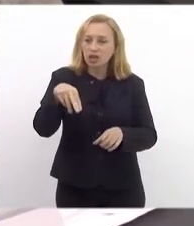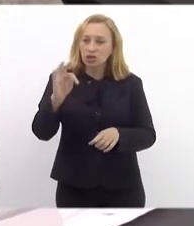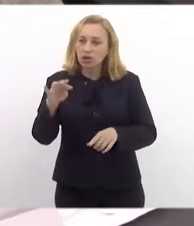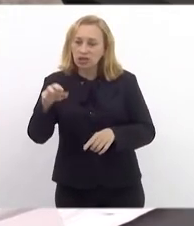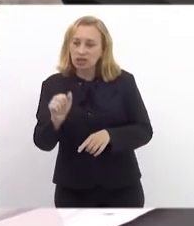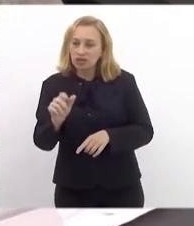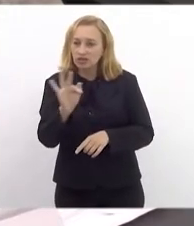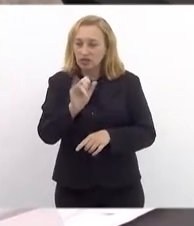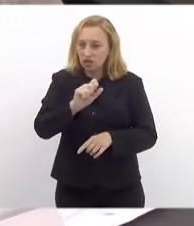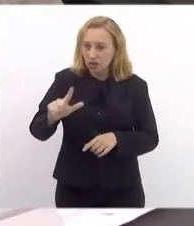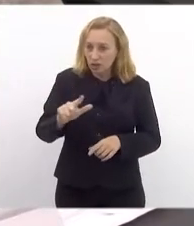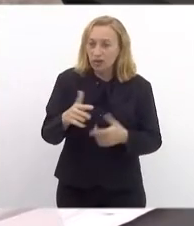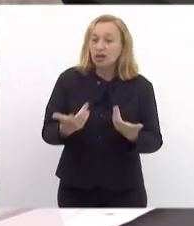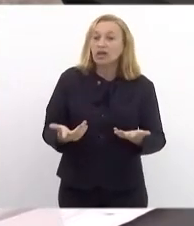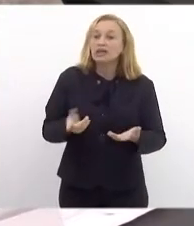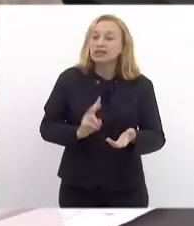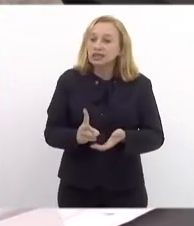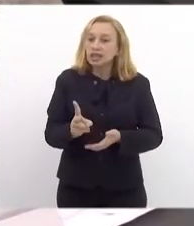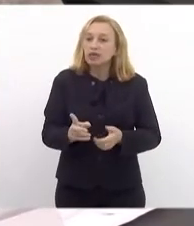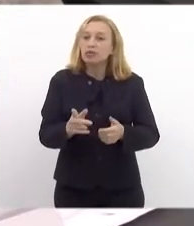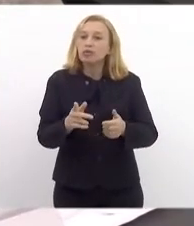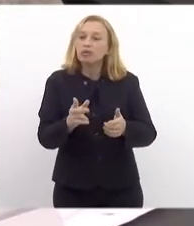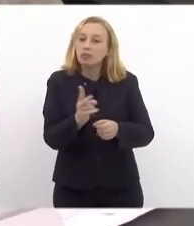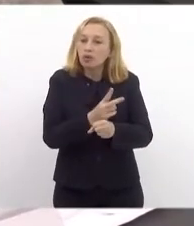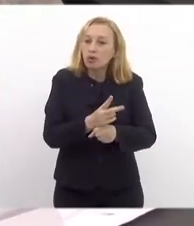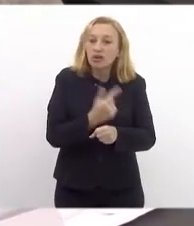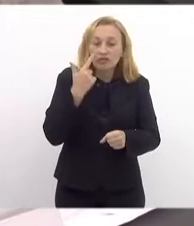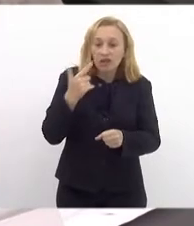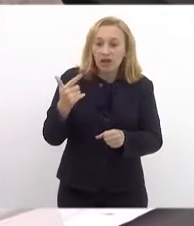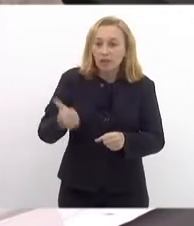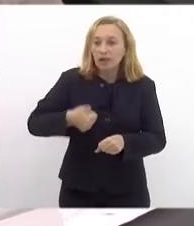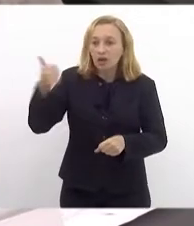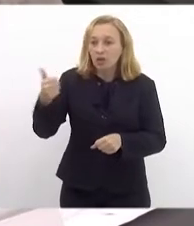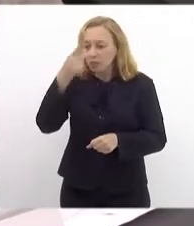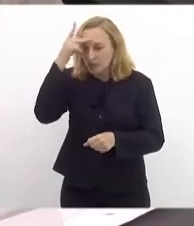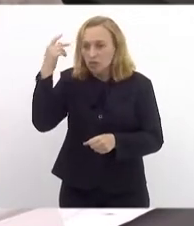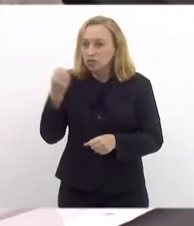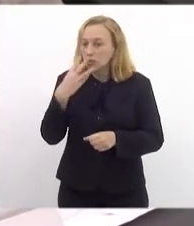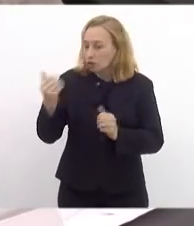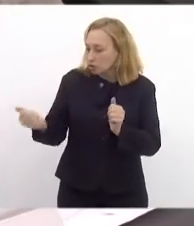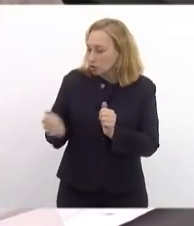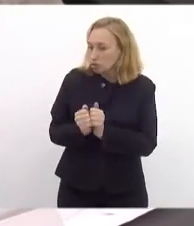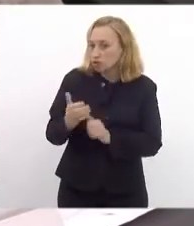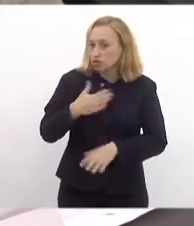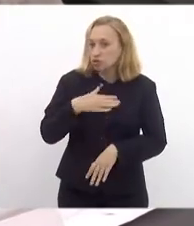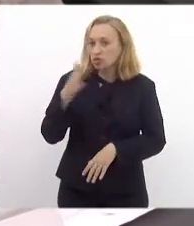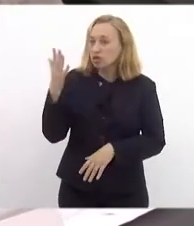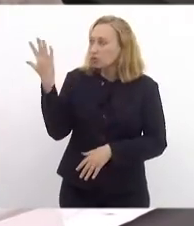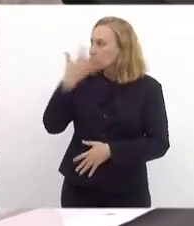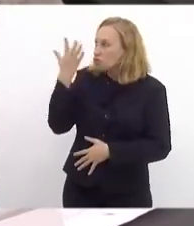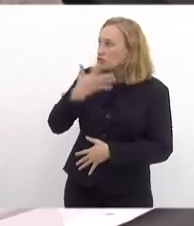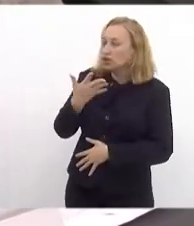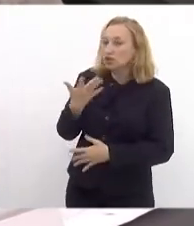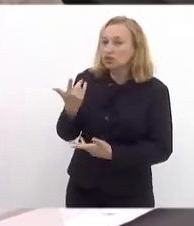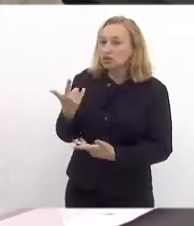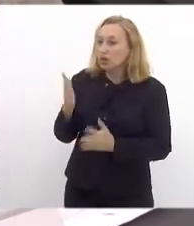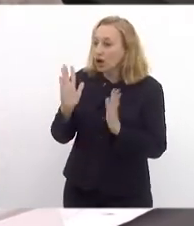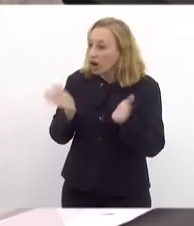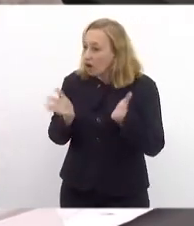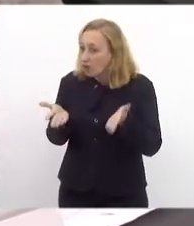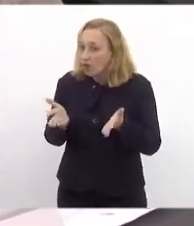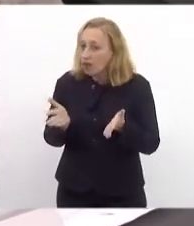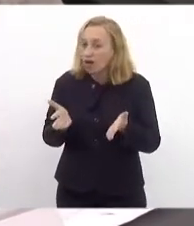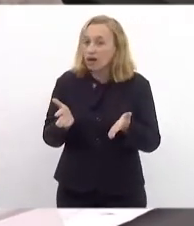entendeu então assim eu sempre procurei trazer as pessoas boas para perto de mim e eu quero aqui não vejo a sei lá tô revendo